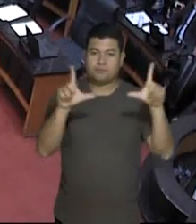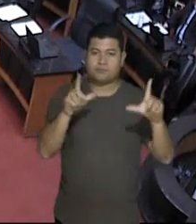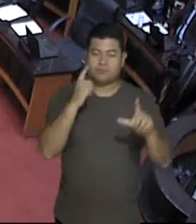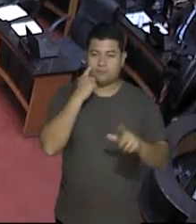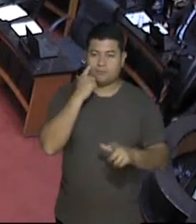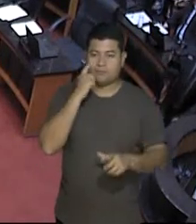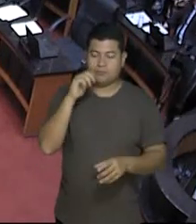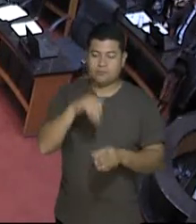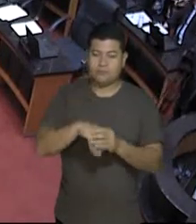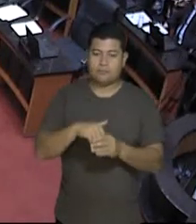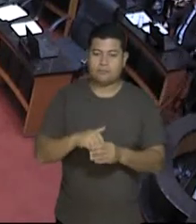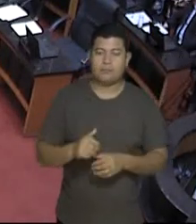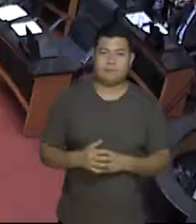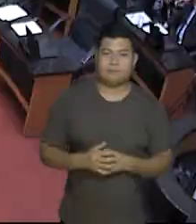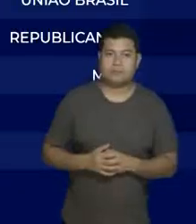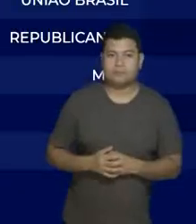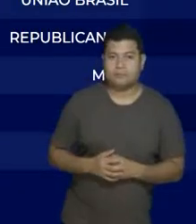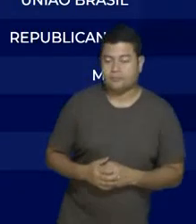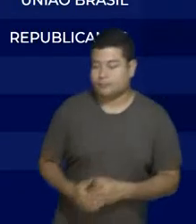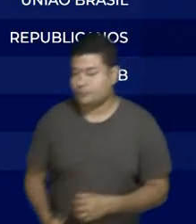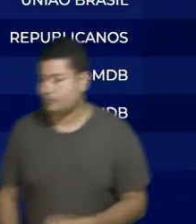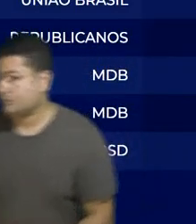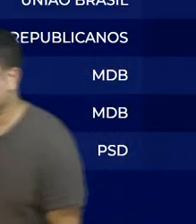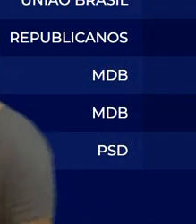de voto.